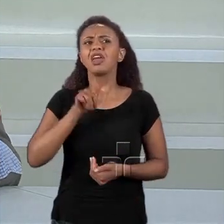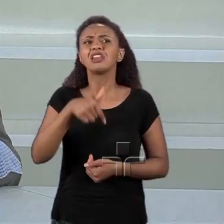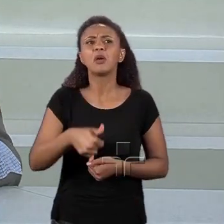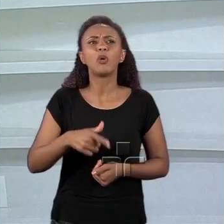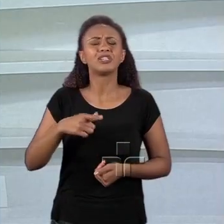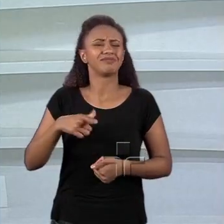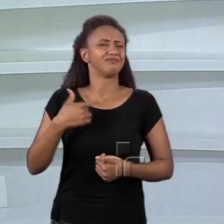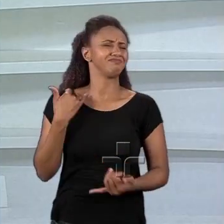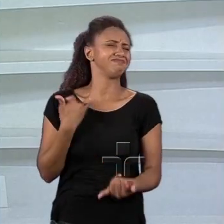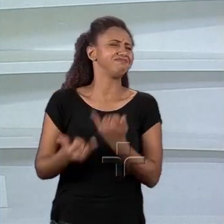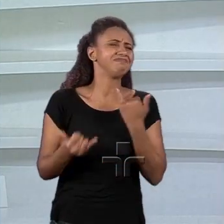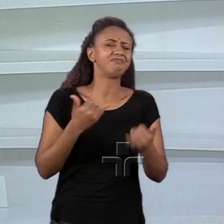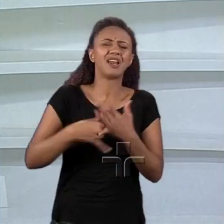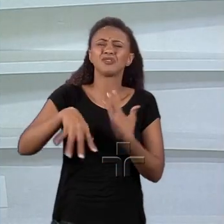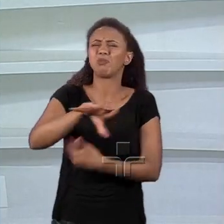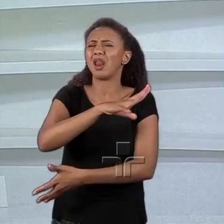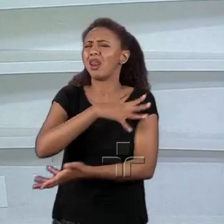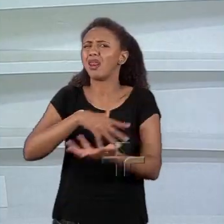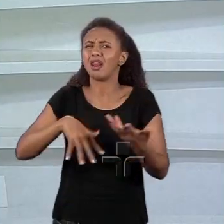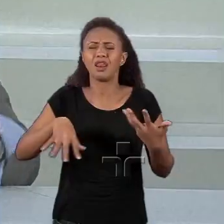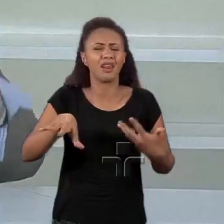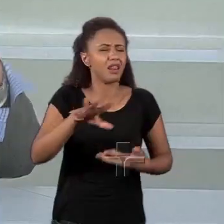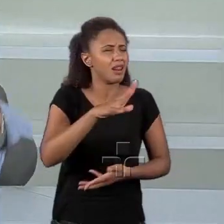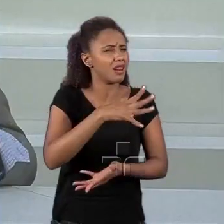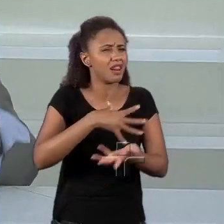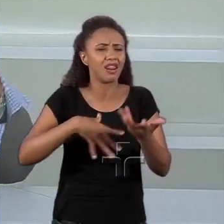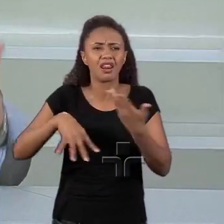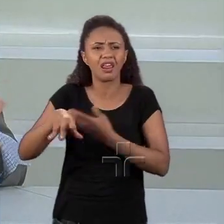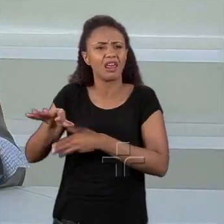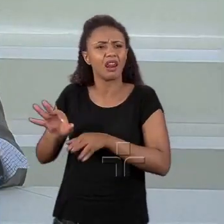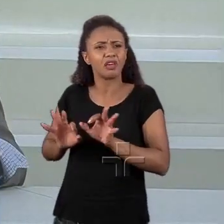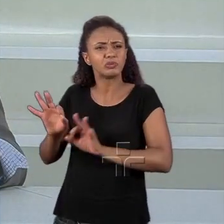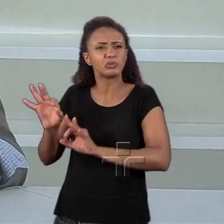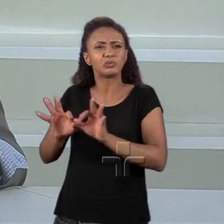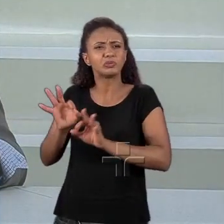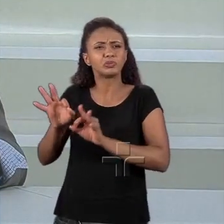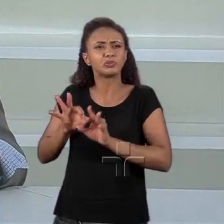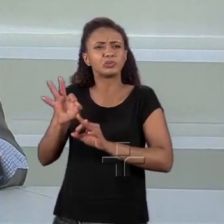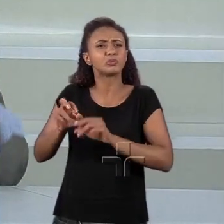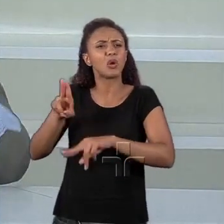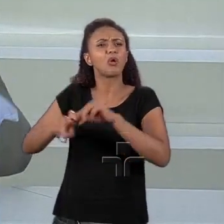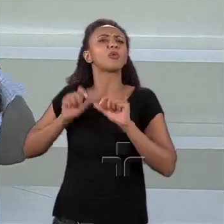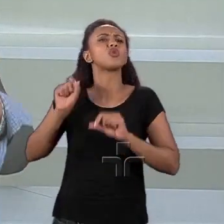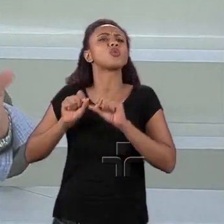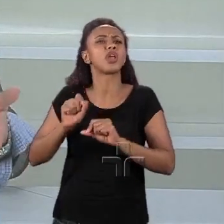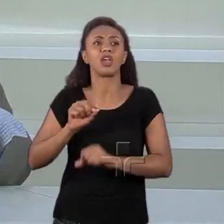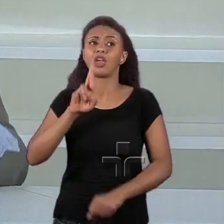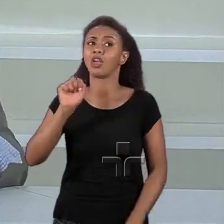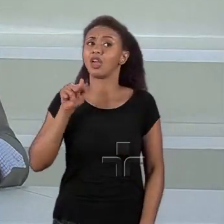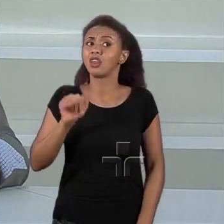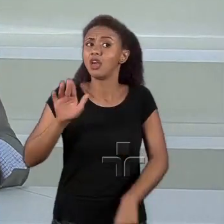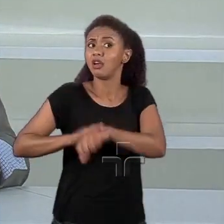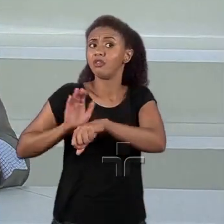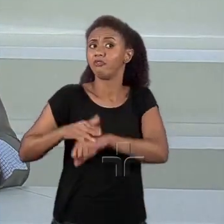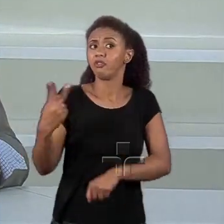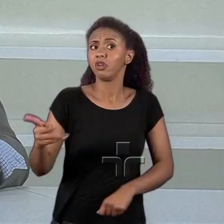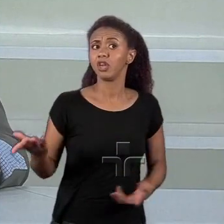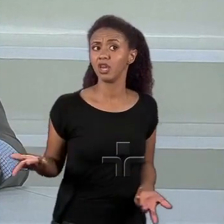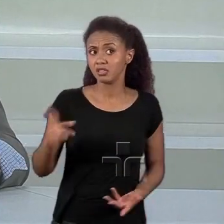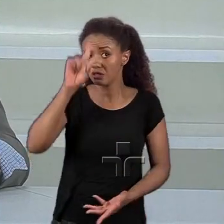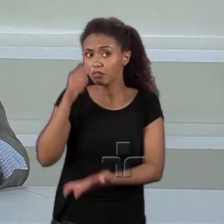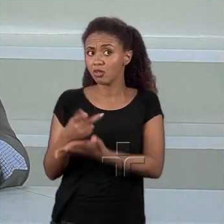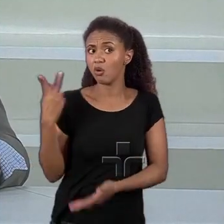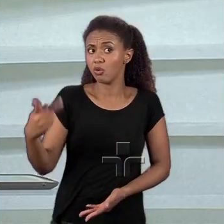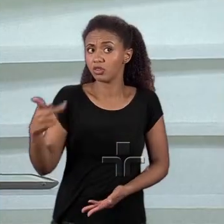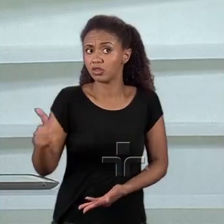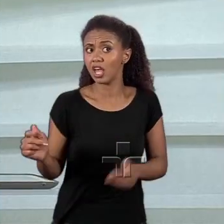jabuticaba jurídica inventada, engendrada pelo casuísmo de Renan Calheiros. junto com a cobertura do ministro Ricardo